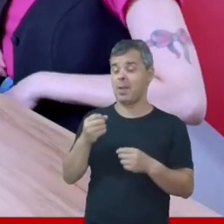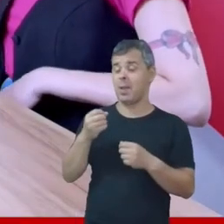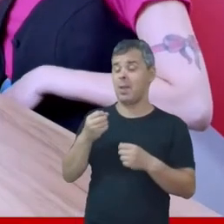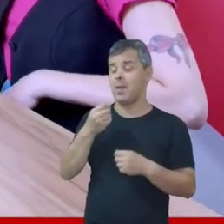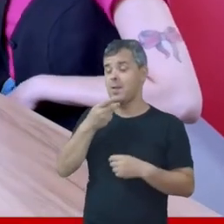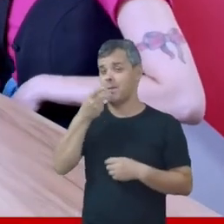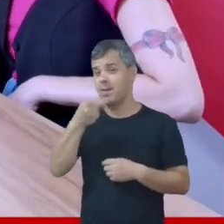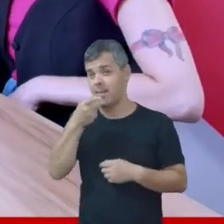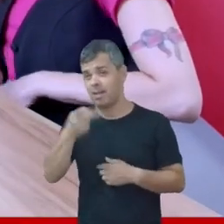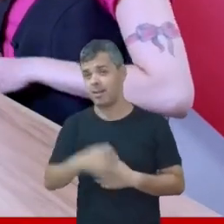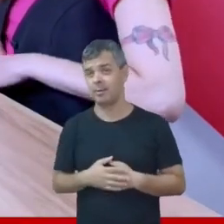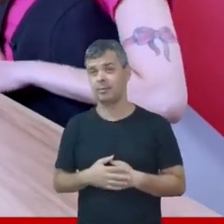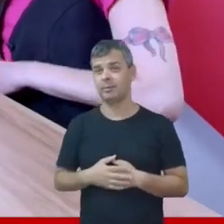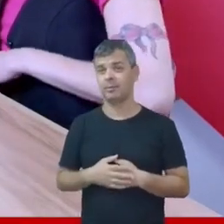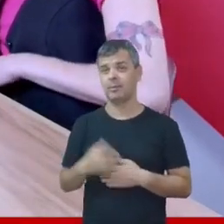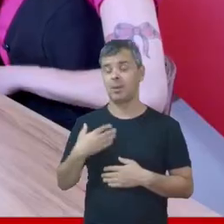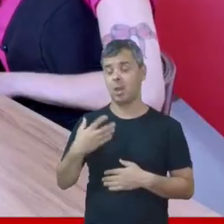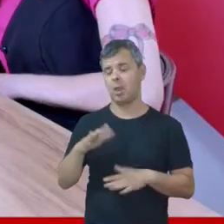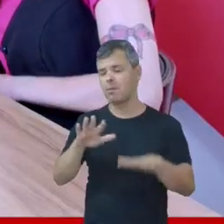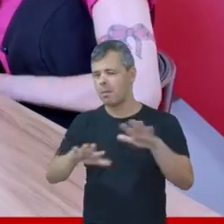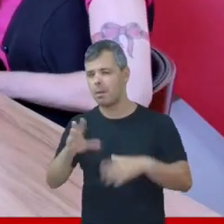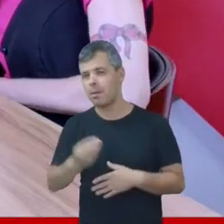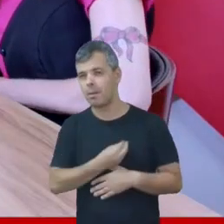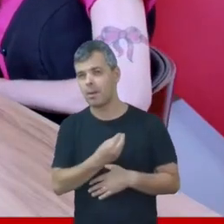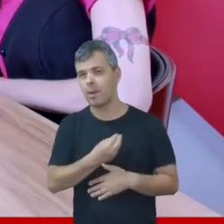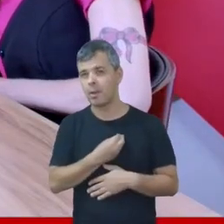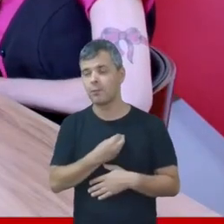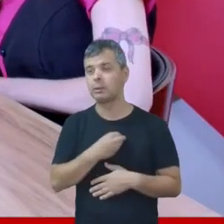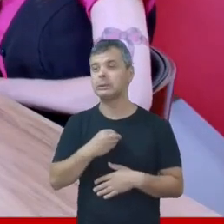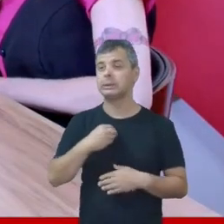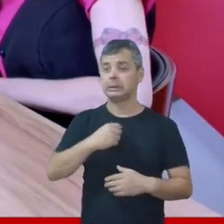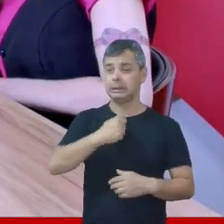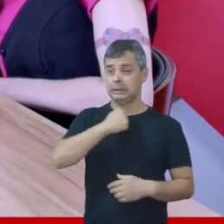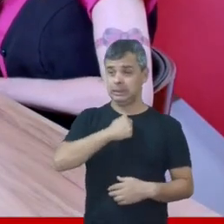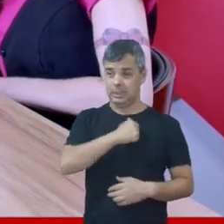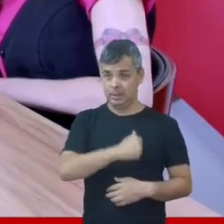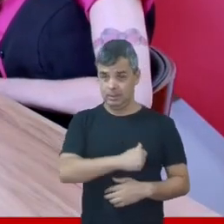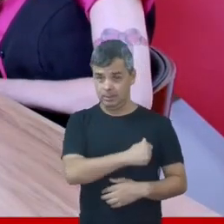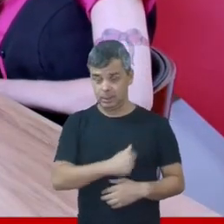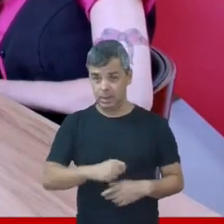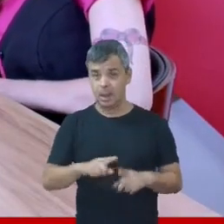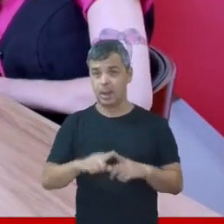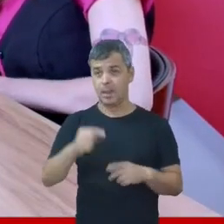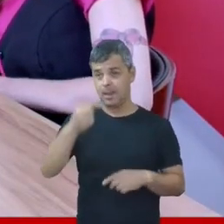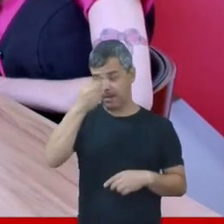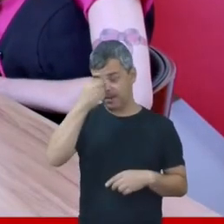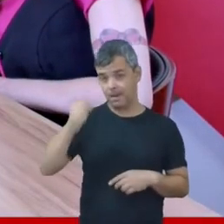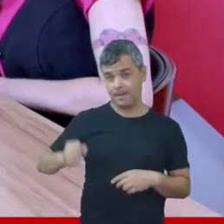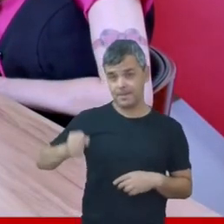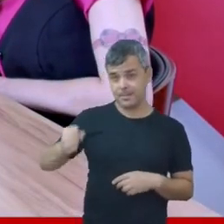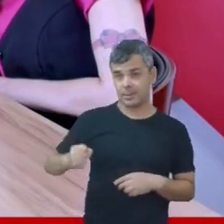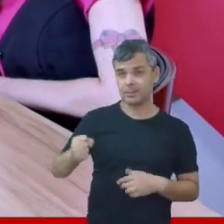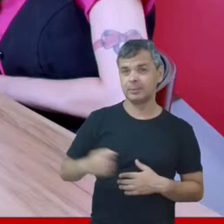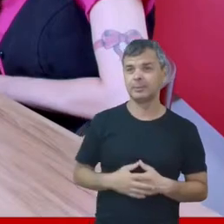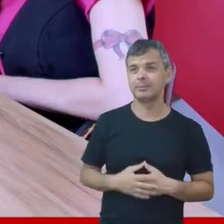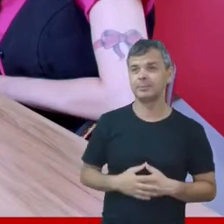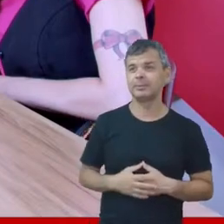vai. Em um momento da minha vida, fui seminarista. Ia ser pastor. E aí...